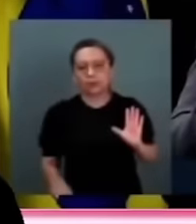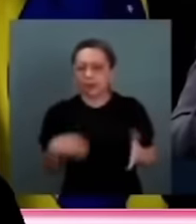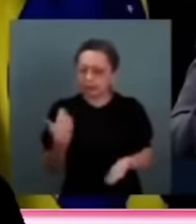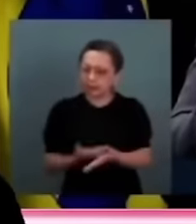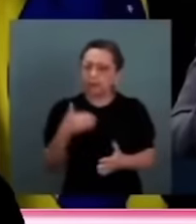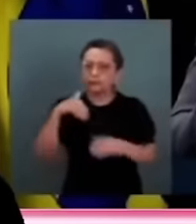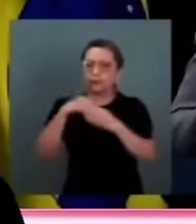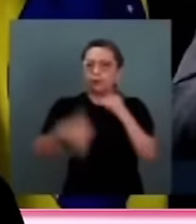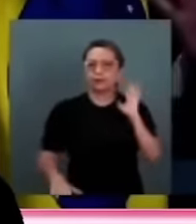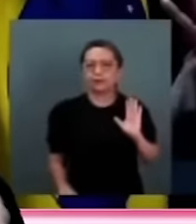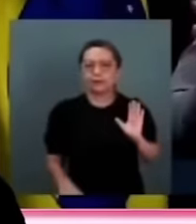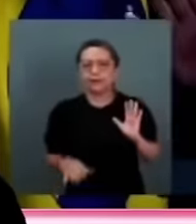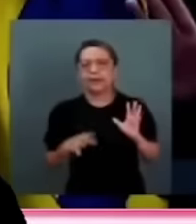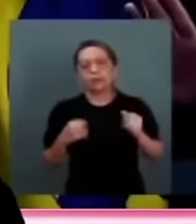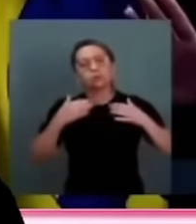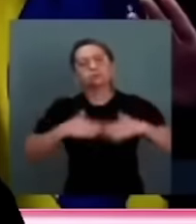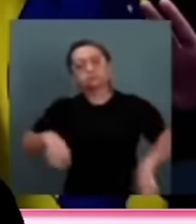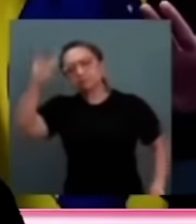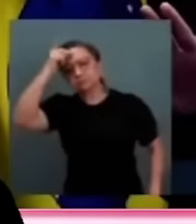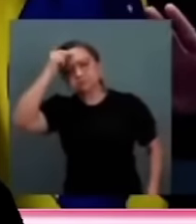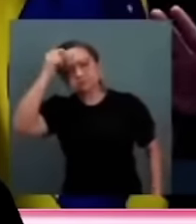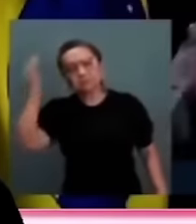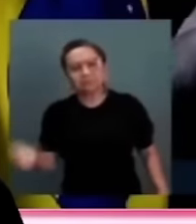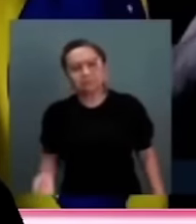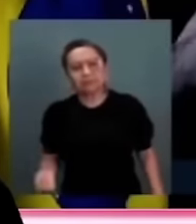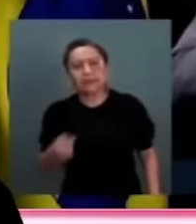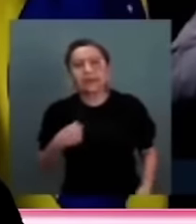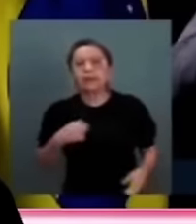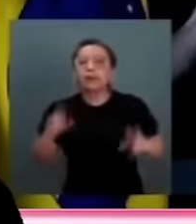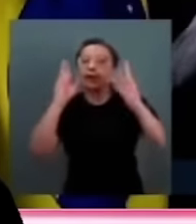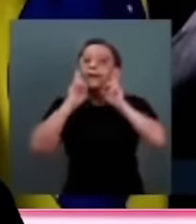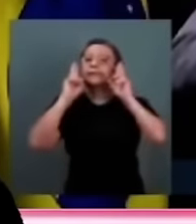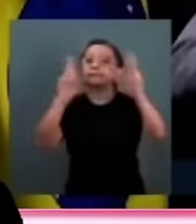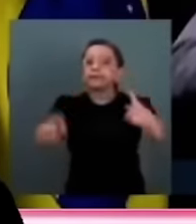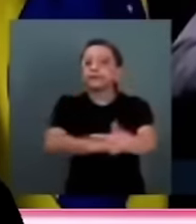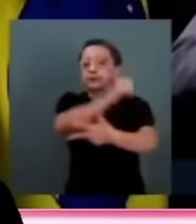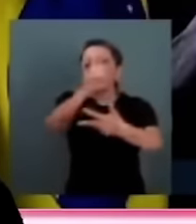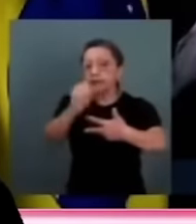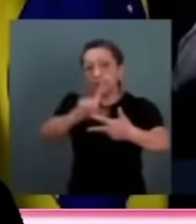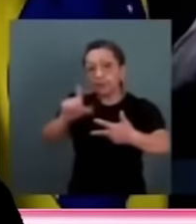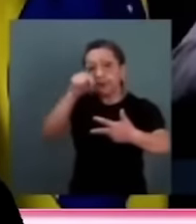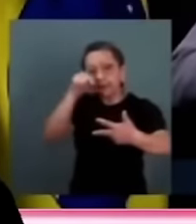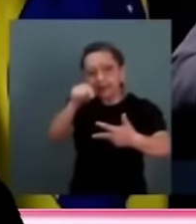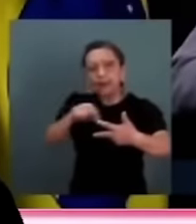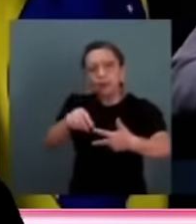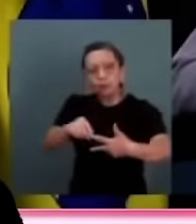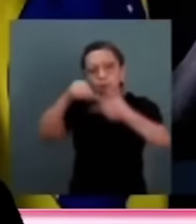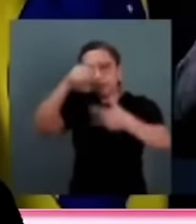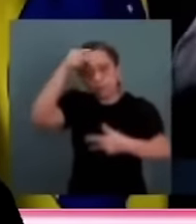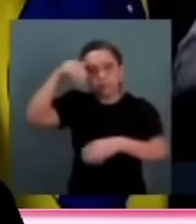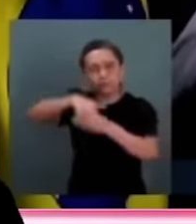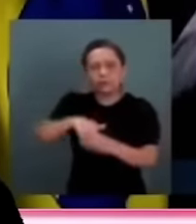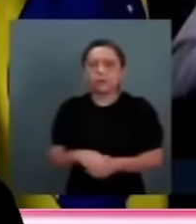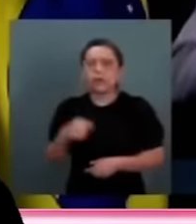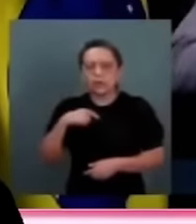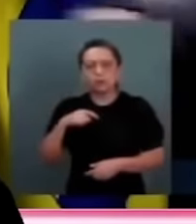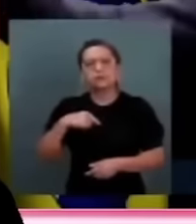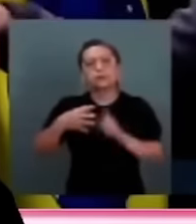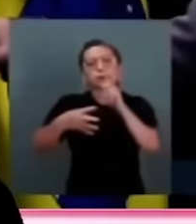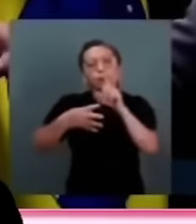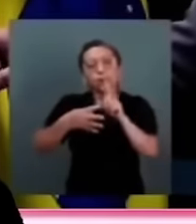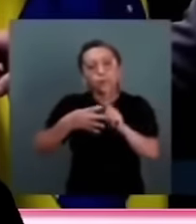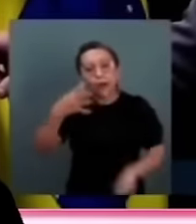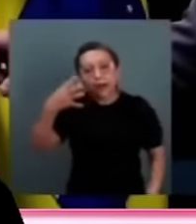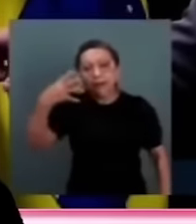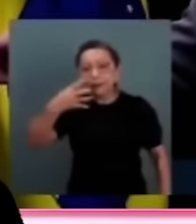agora votei contra então tô tranquila minha consciência tá tranquila então respeita esse poder aqui que esse poder aqui ele é eleito pelo povo eu tive 4 milhões e meio de votos